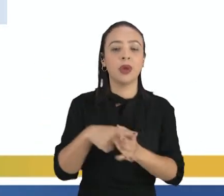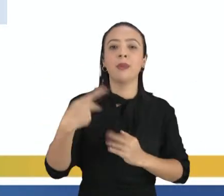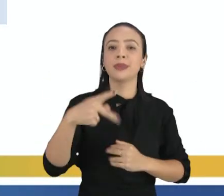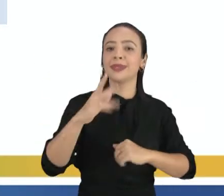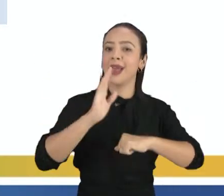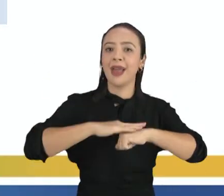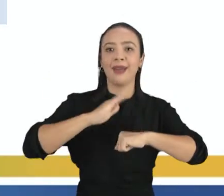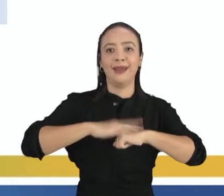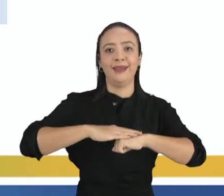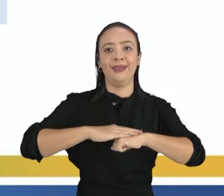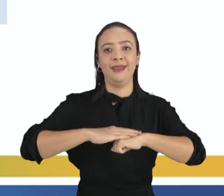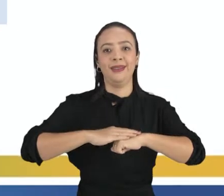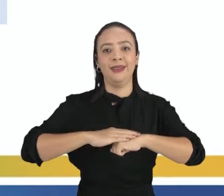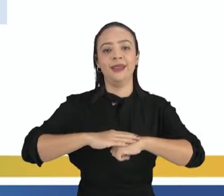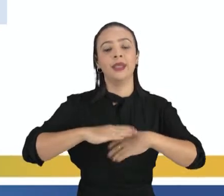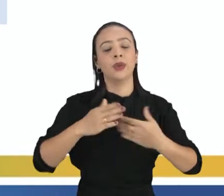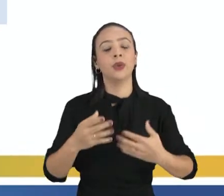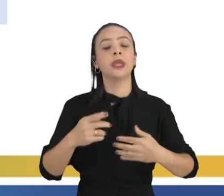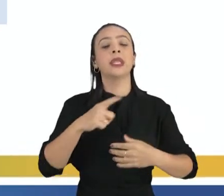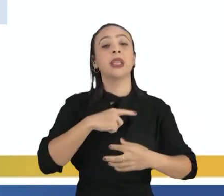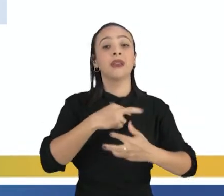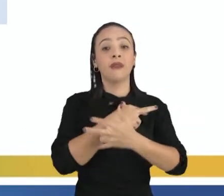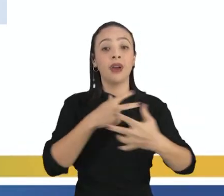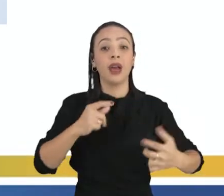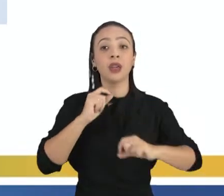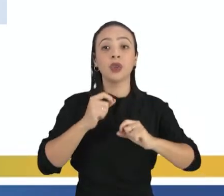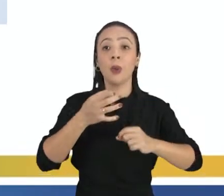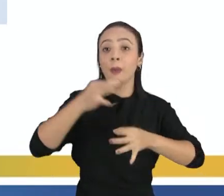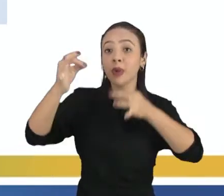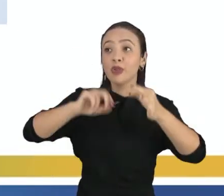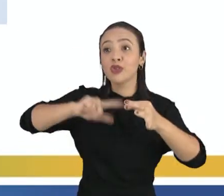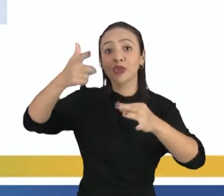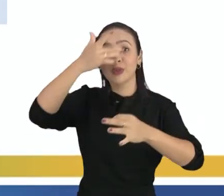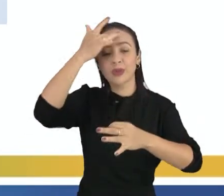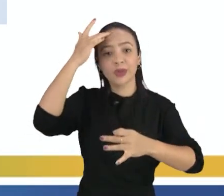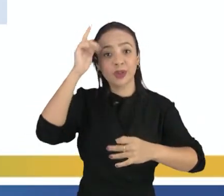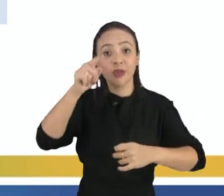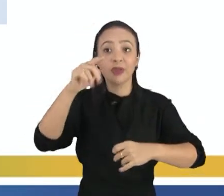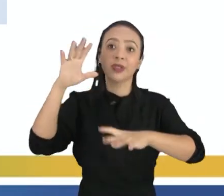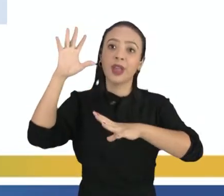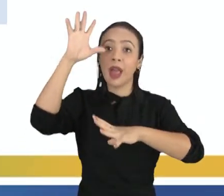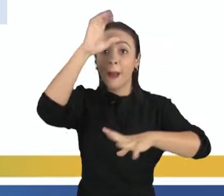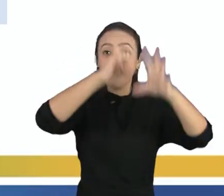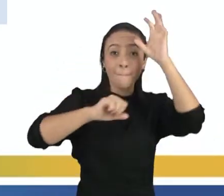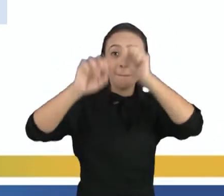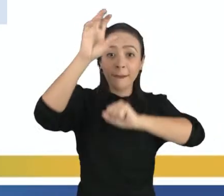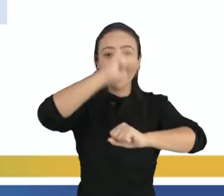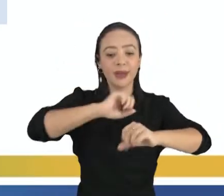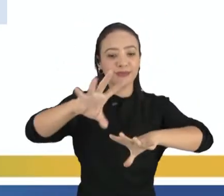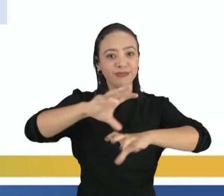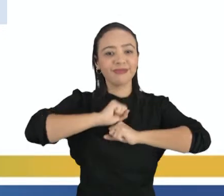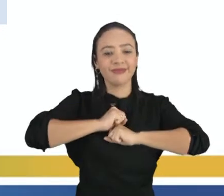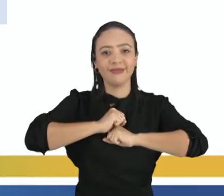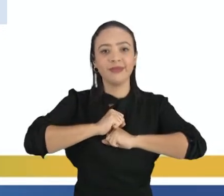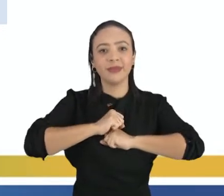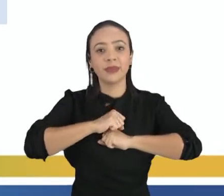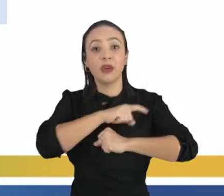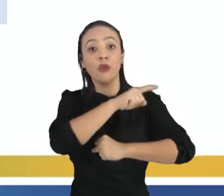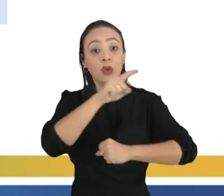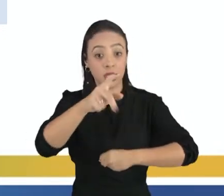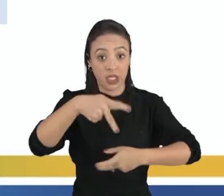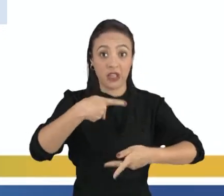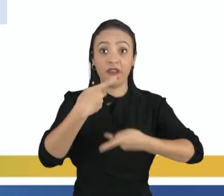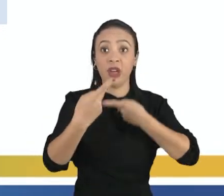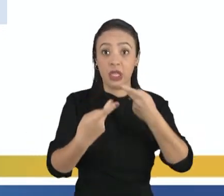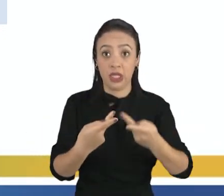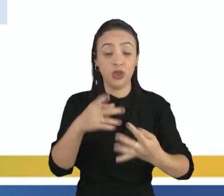ele ali terá outras vozes, vozes que não são suas, que você está falando explicitamente, diretamente,